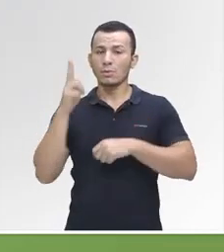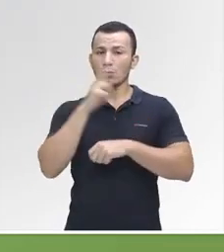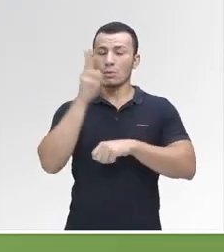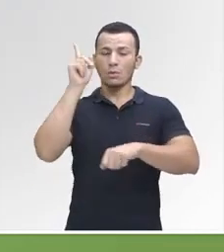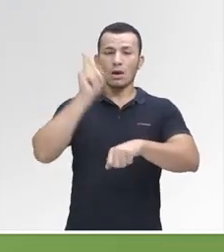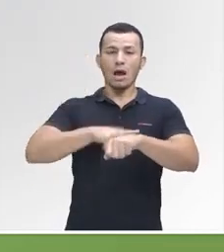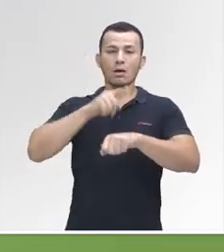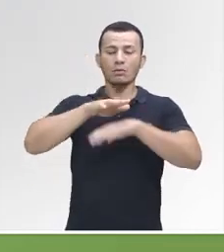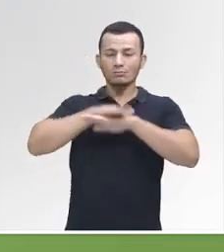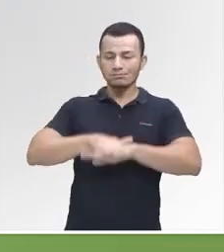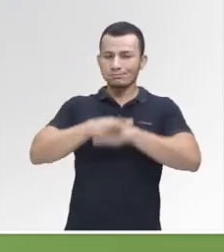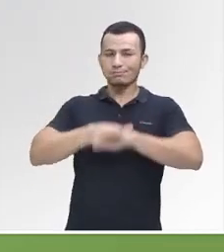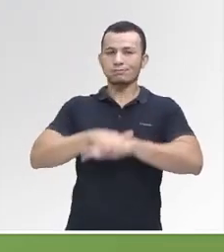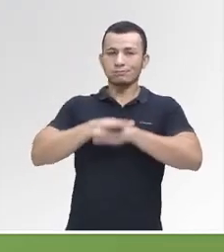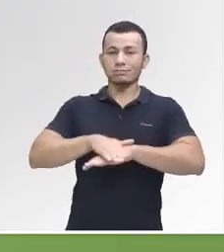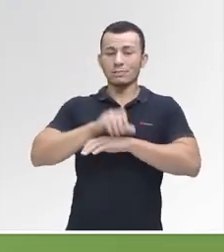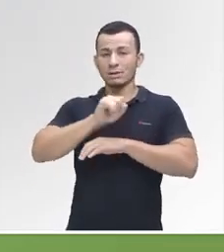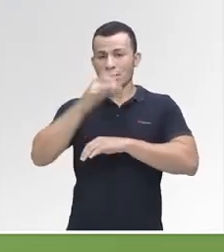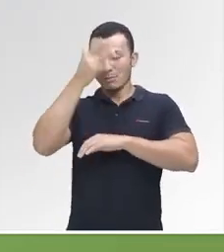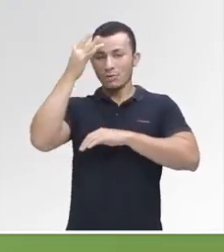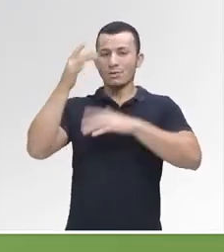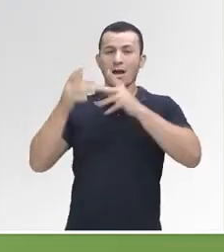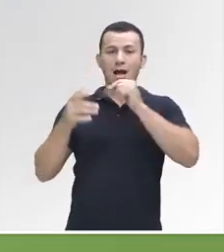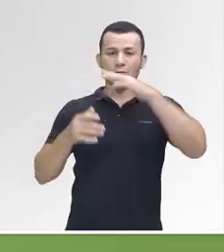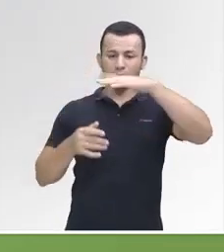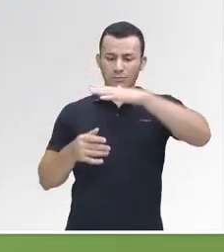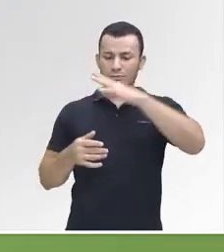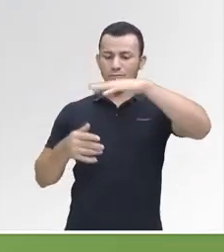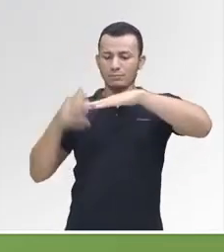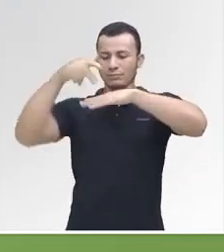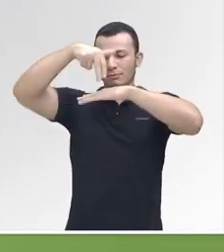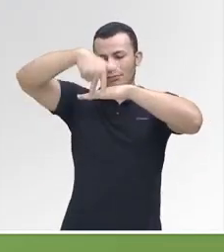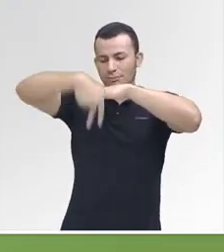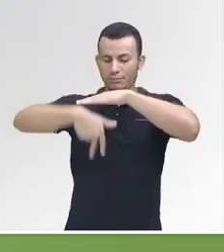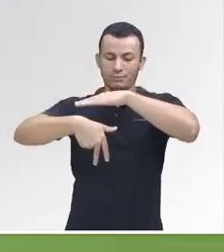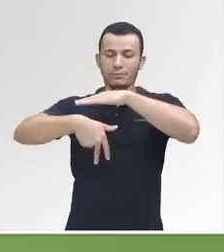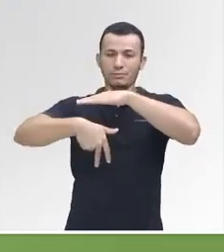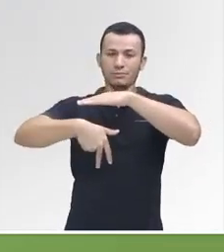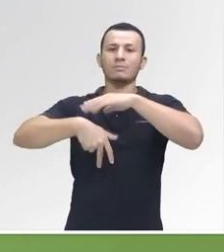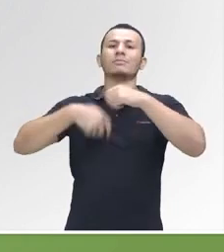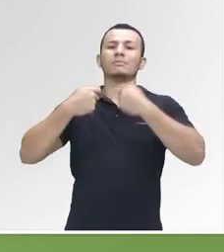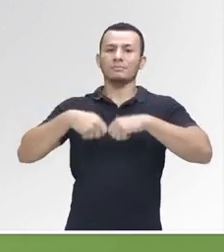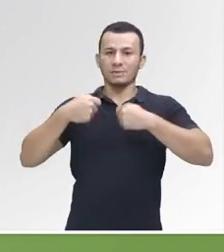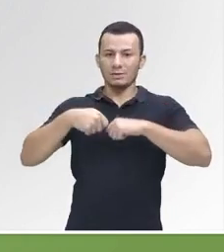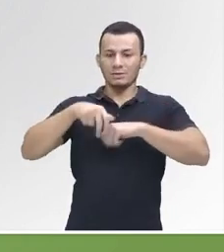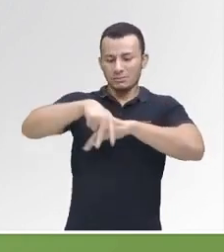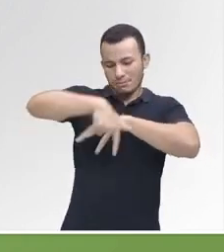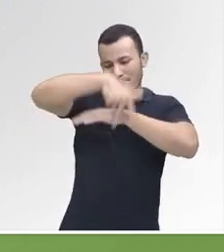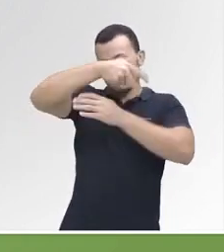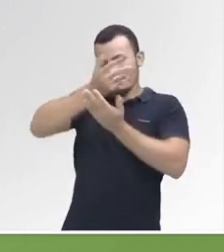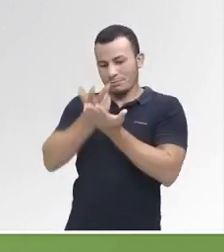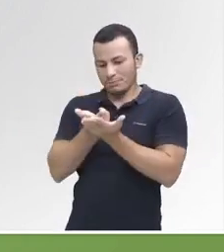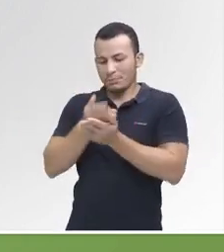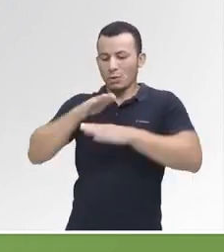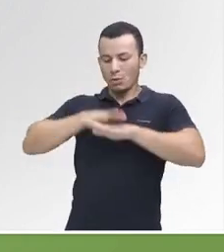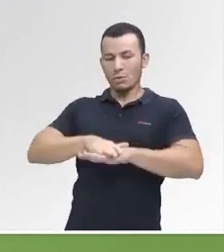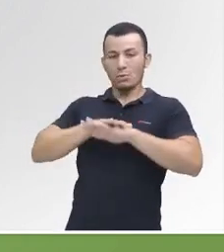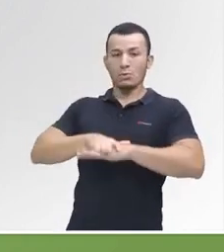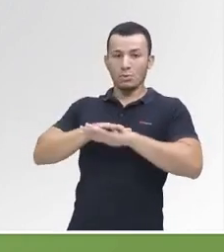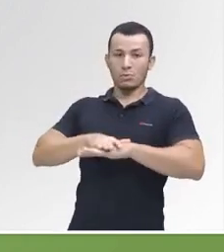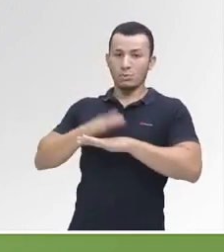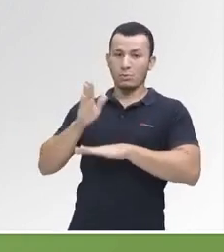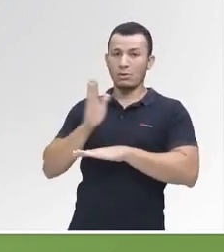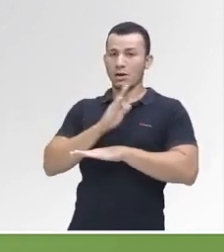afogamento, na identificação do afogamento, coloque ela num lugar seguro e faça essa massagem. Muito bem, e quem